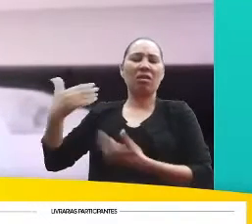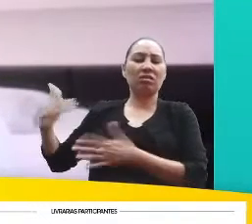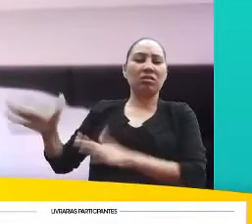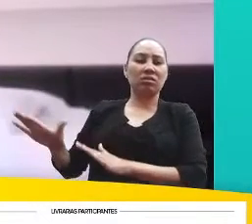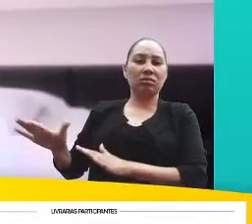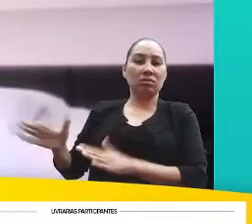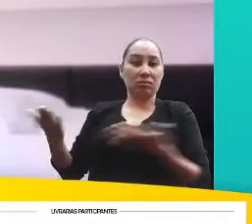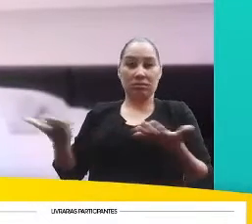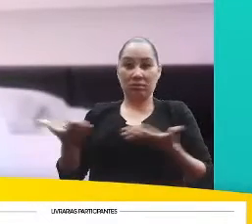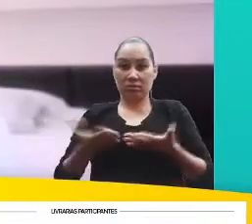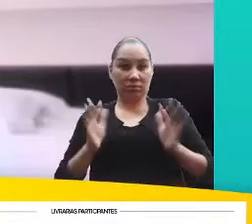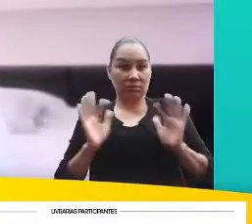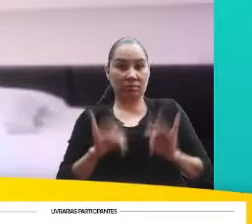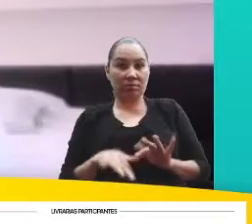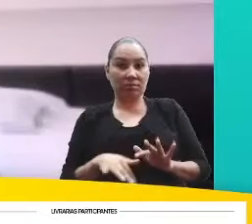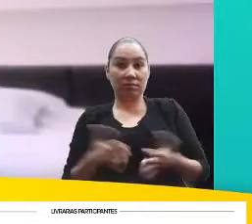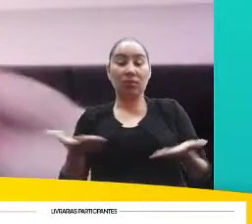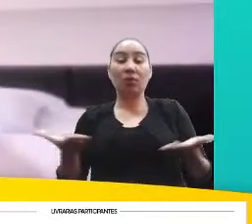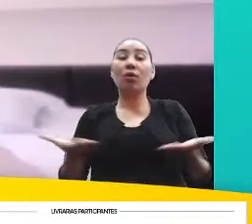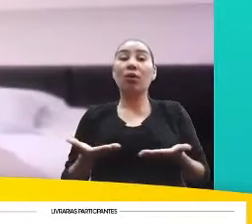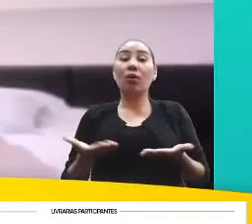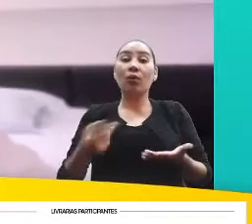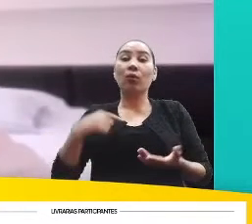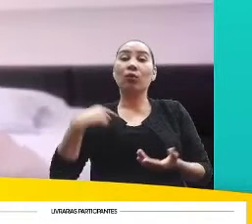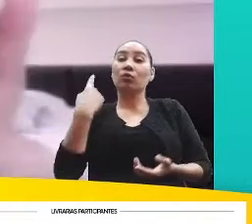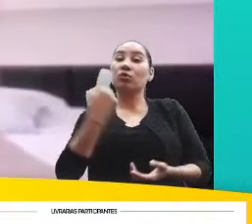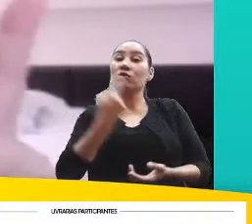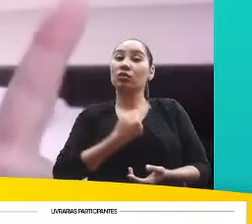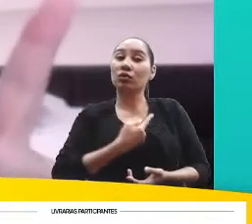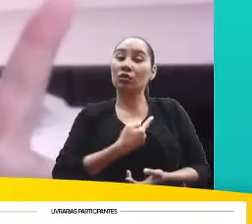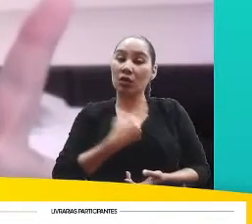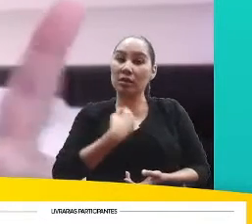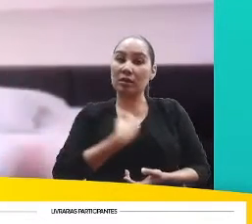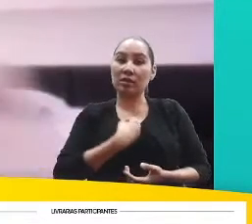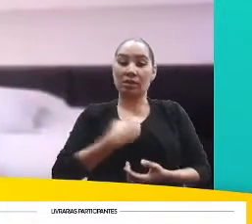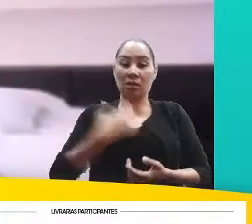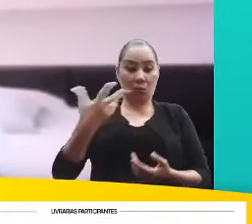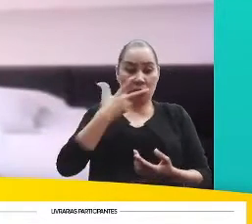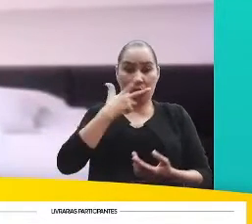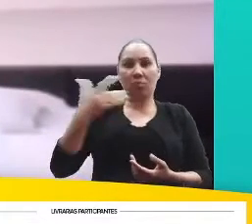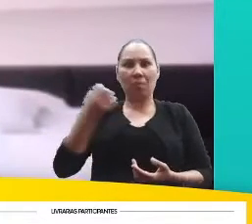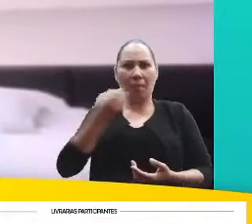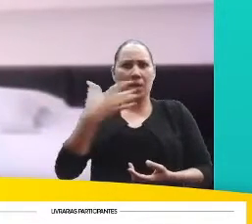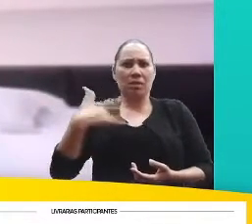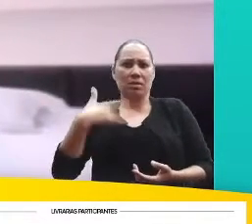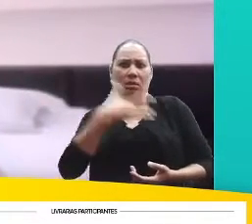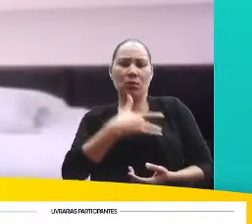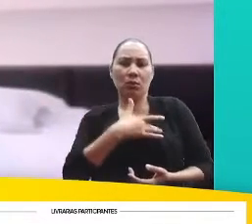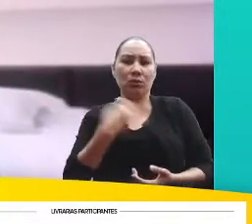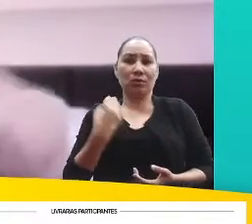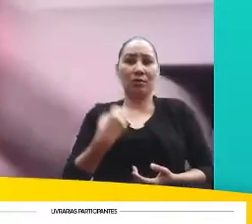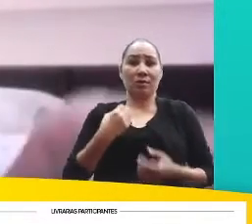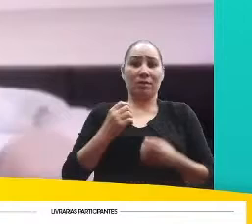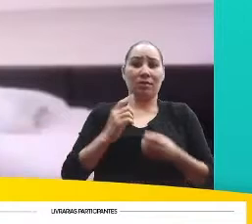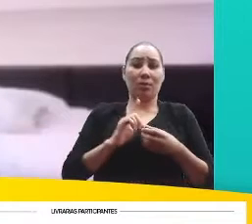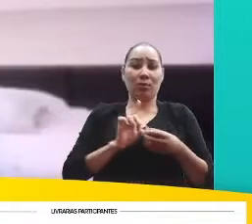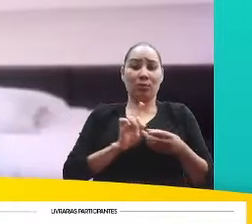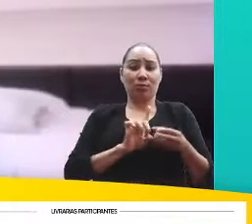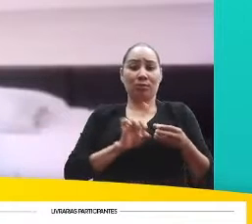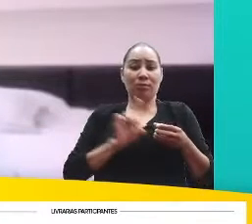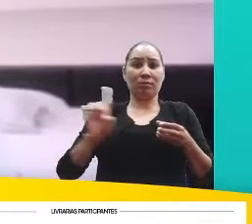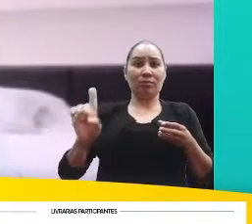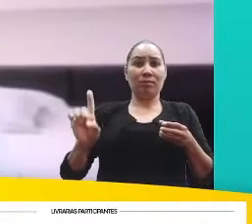não se aplica mais. Hoje, nós que estamos sadios, estamos isolados, mas o outro